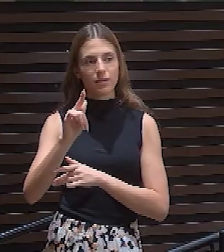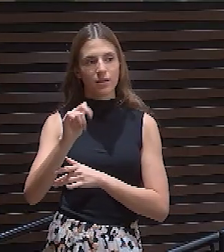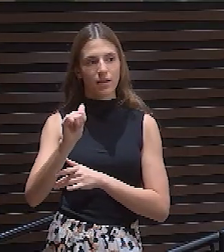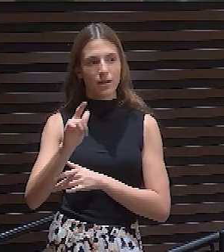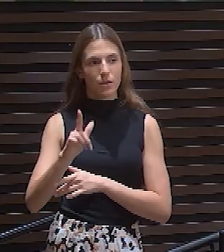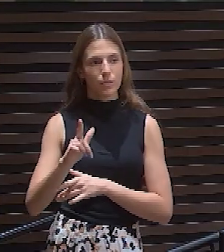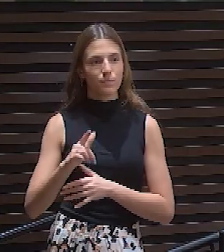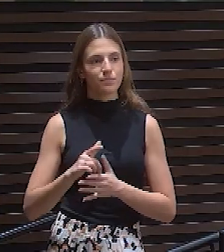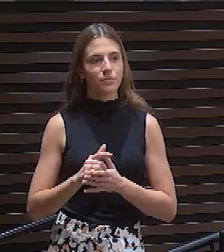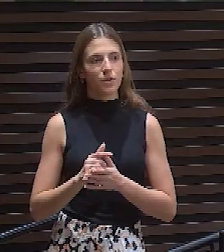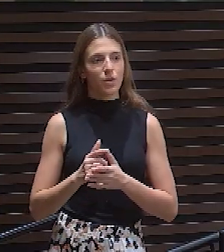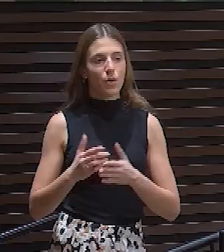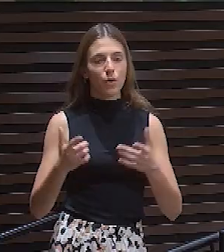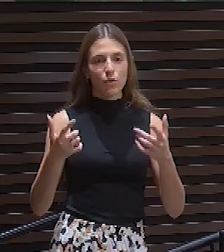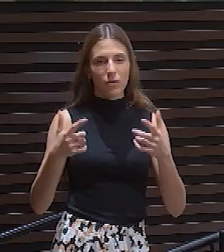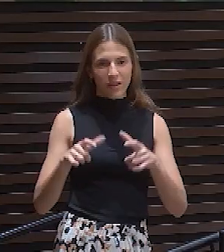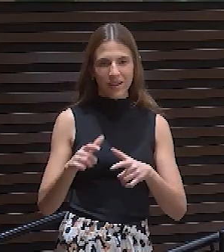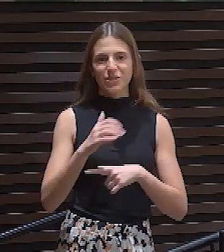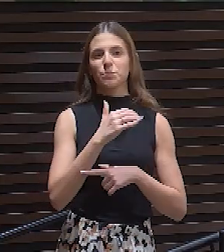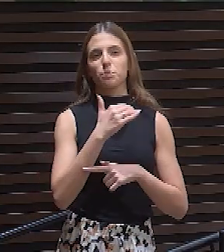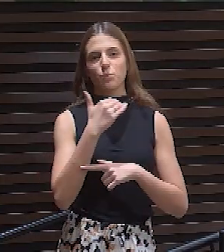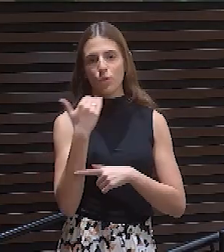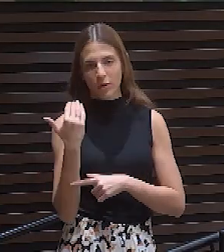sepultamentos, de morte.